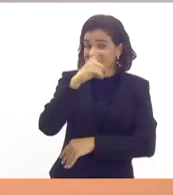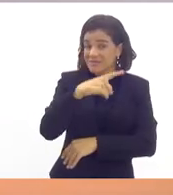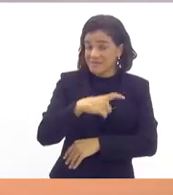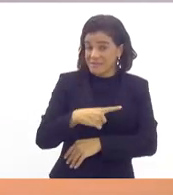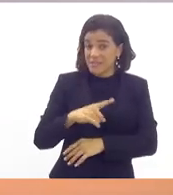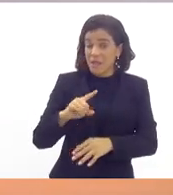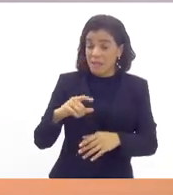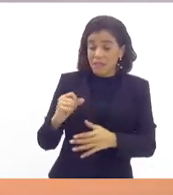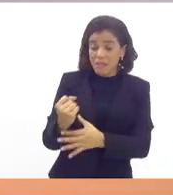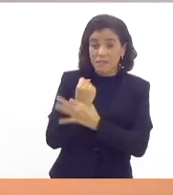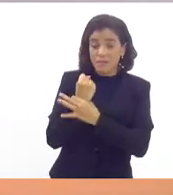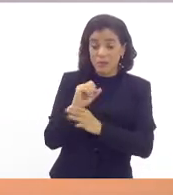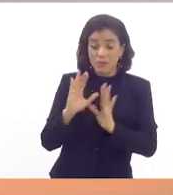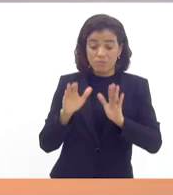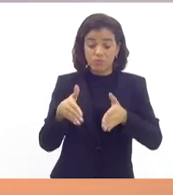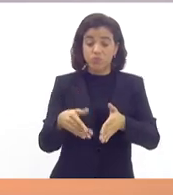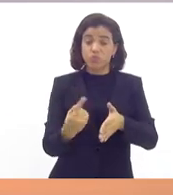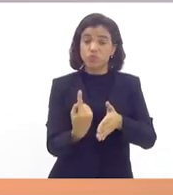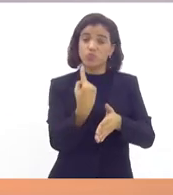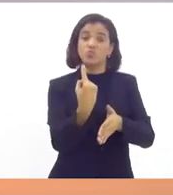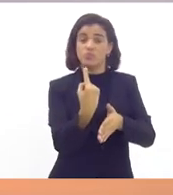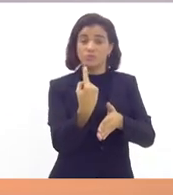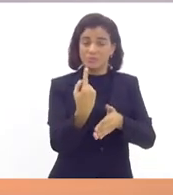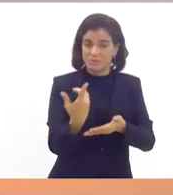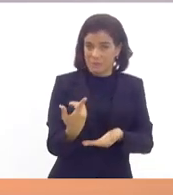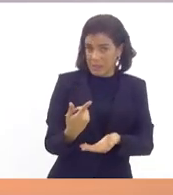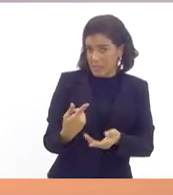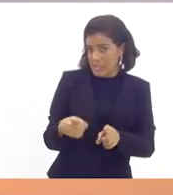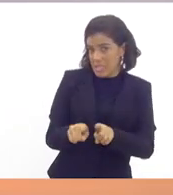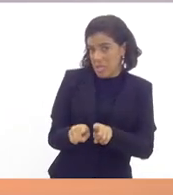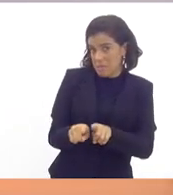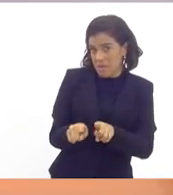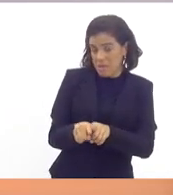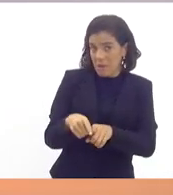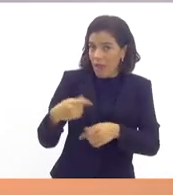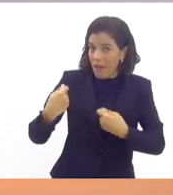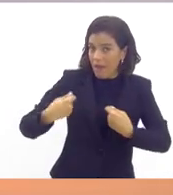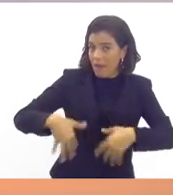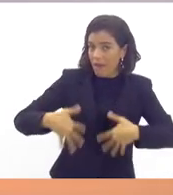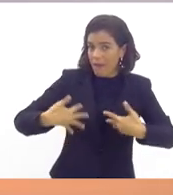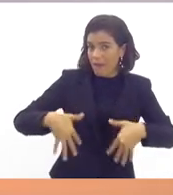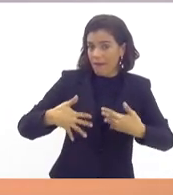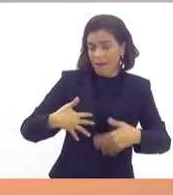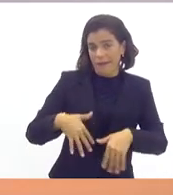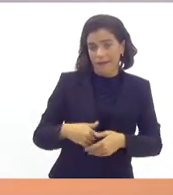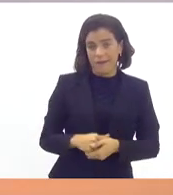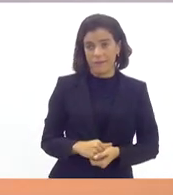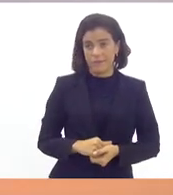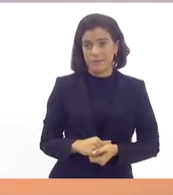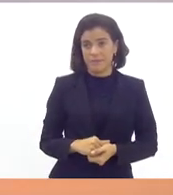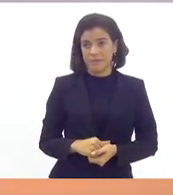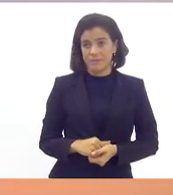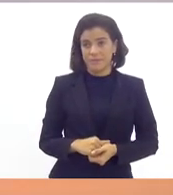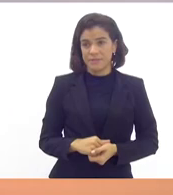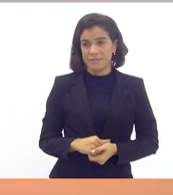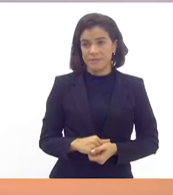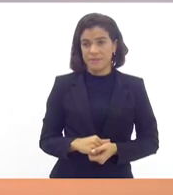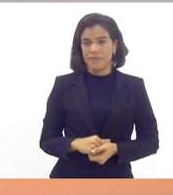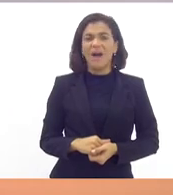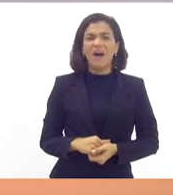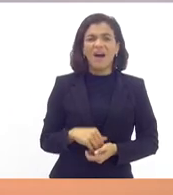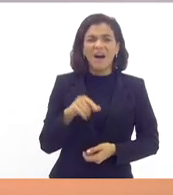dá segurança para alguns casos, mas tem um custo bastante alto, né, de processamento. Esse sistema de... Não vai cobrar IOF, não.